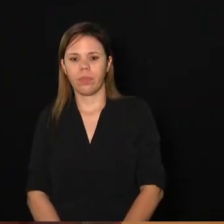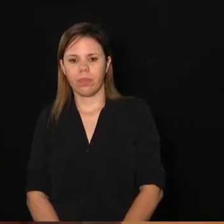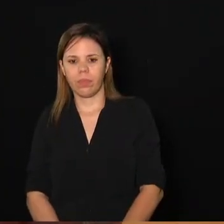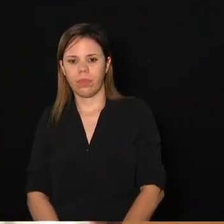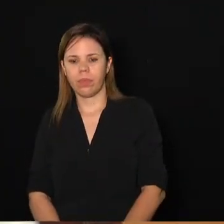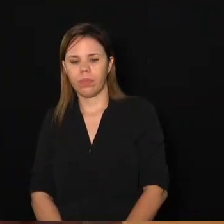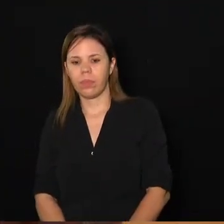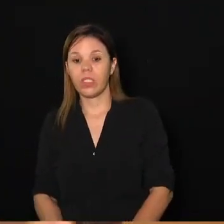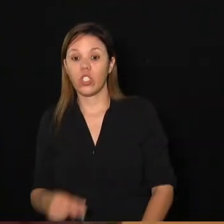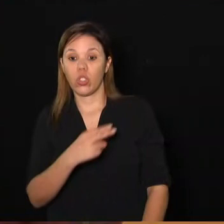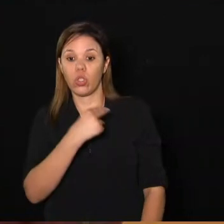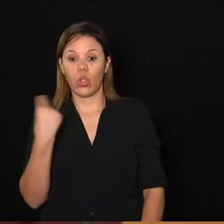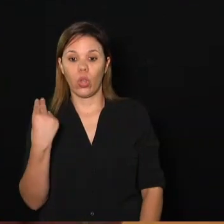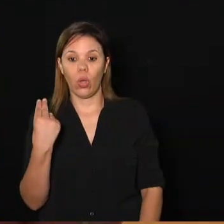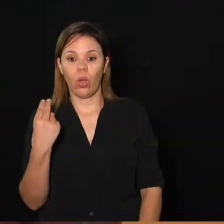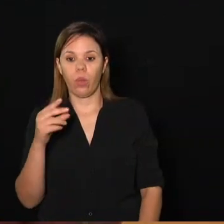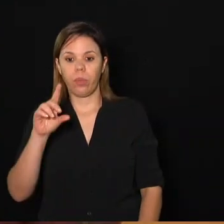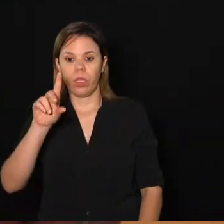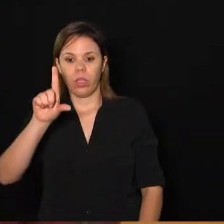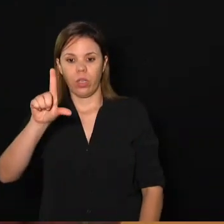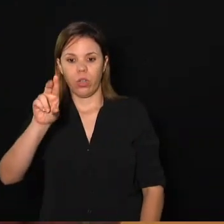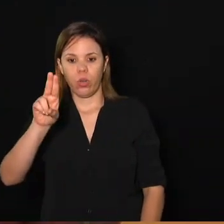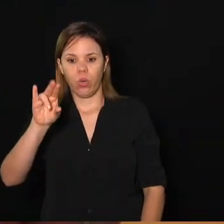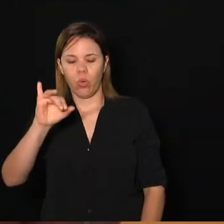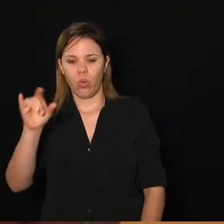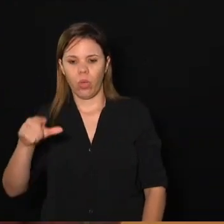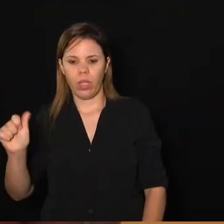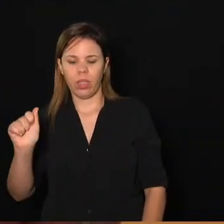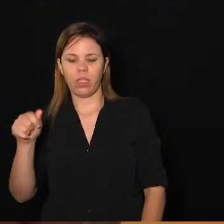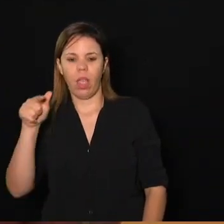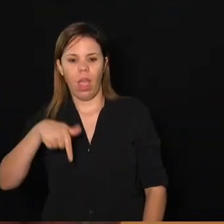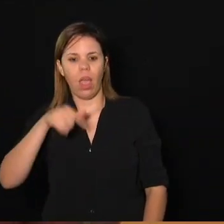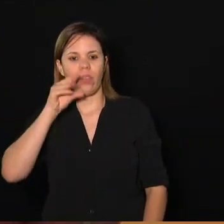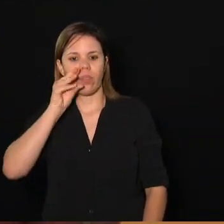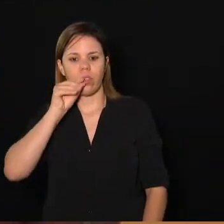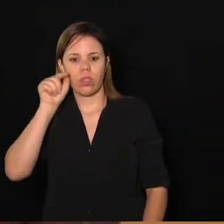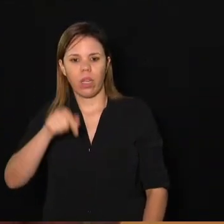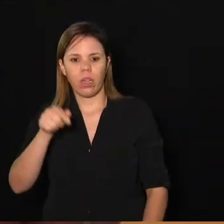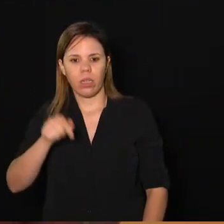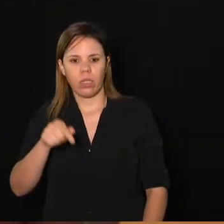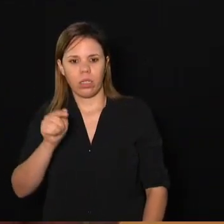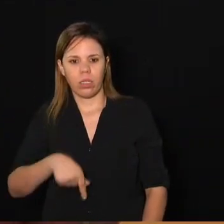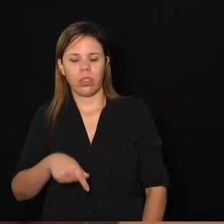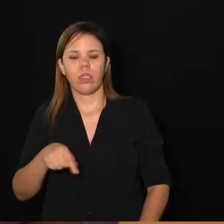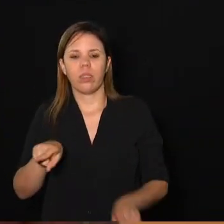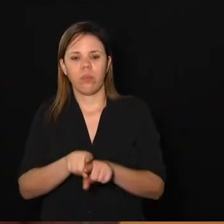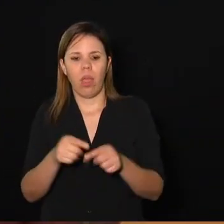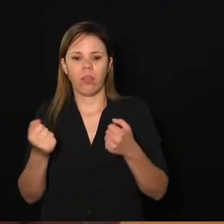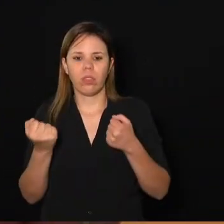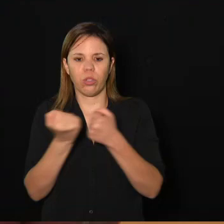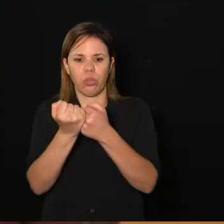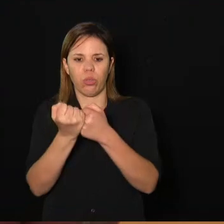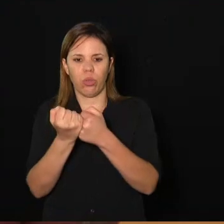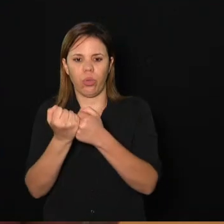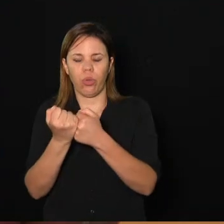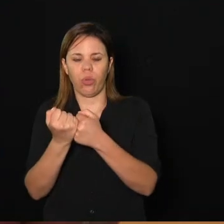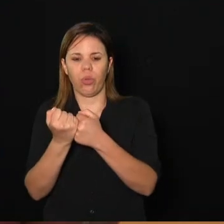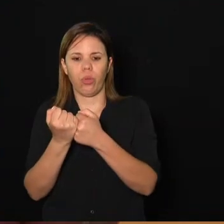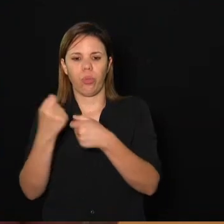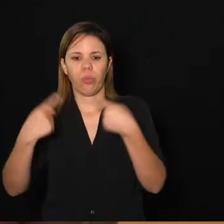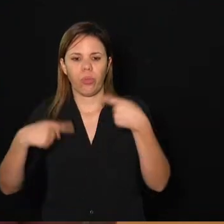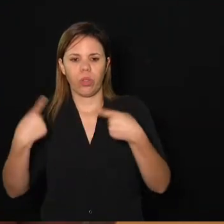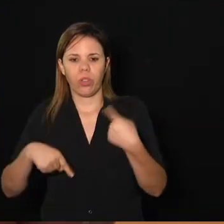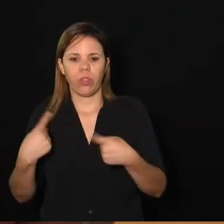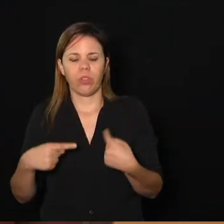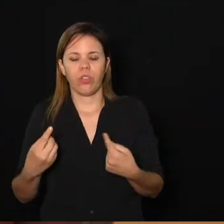meu nome é Luiz Augusto sou funcionário aqui da casa sou assessor parlamentar estou na cidade de